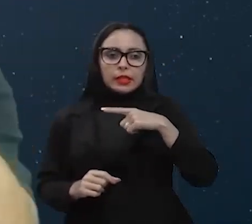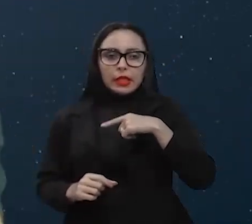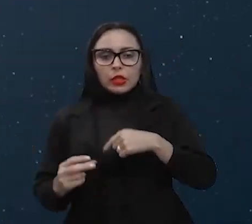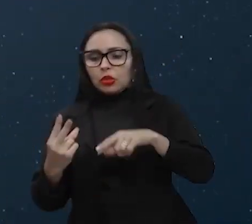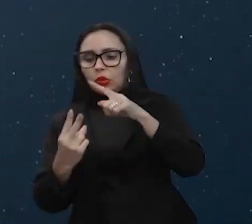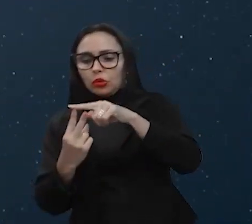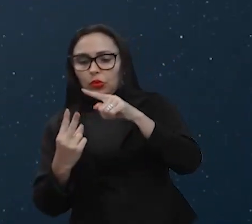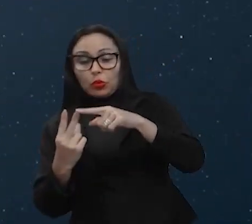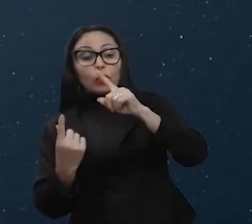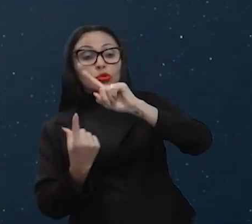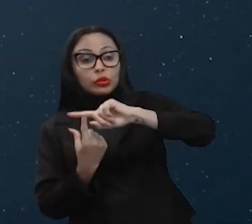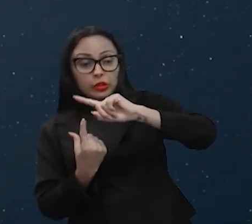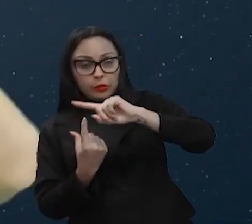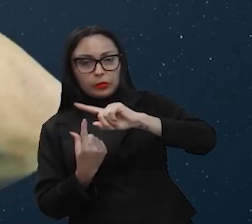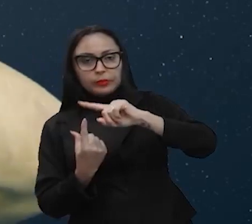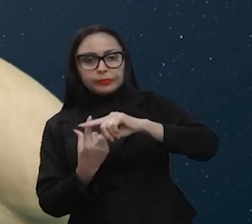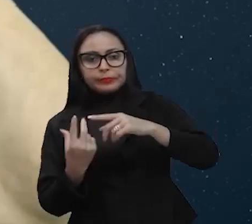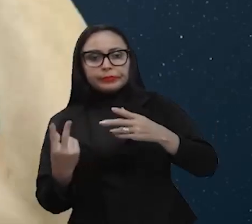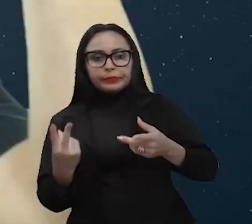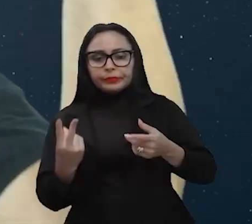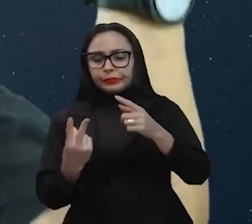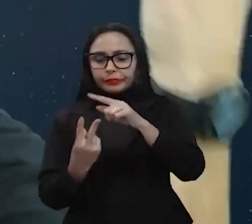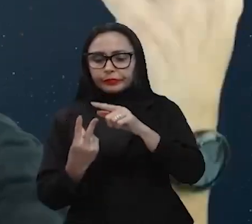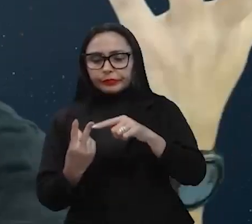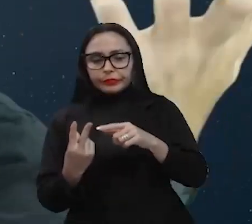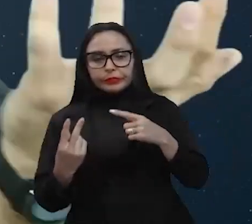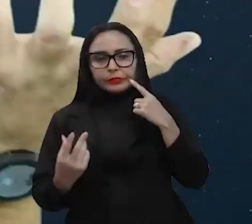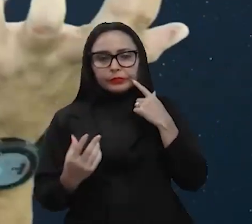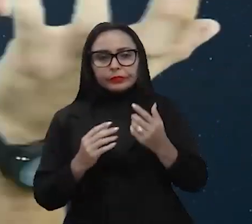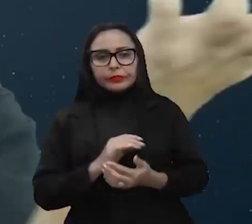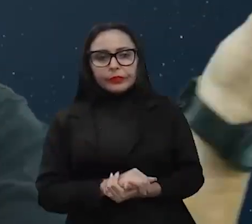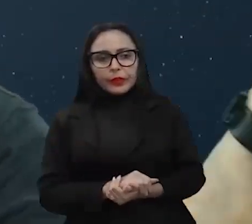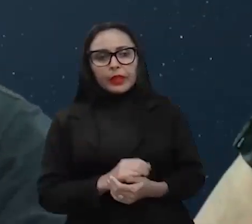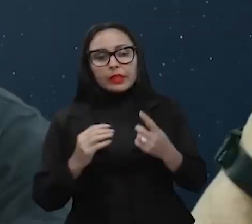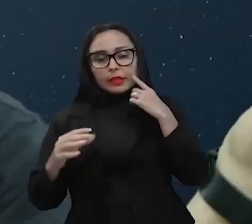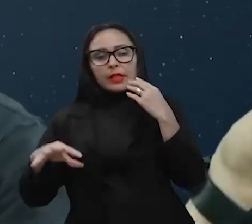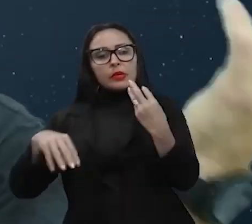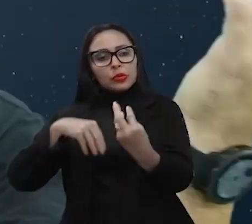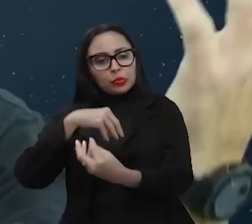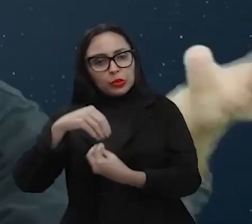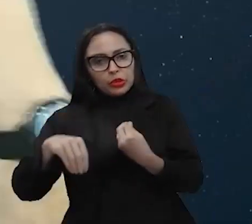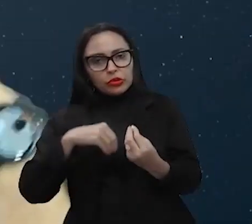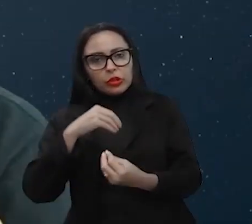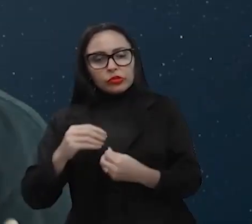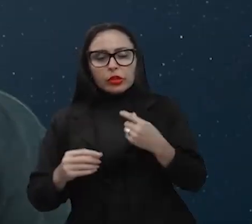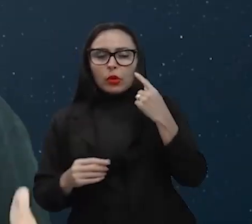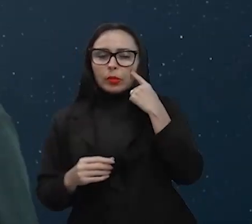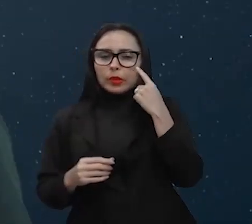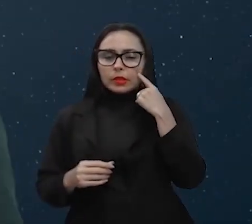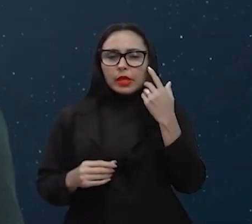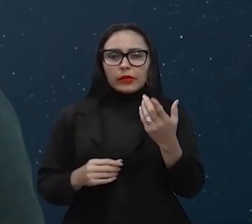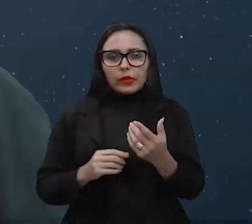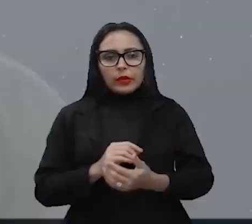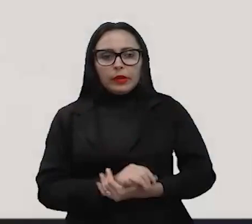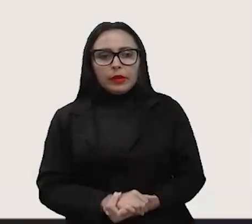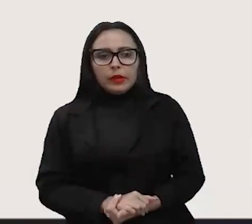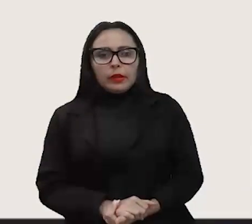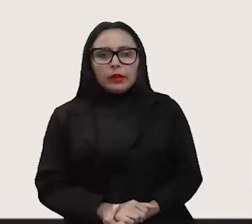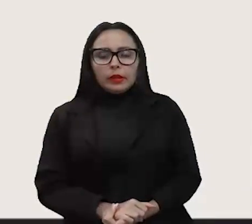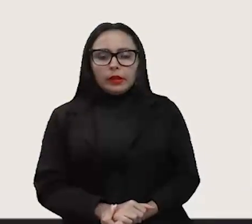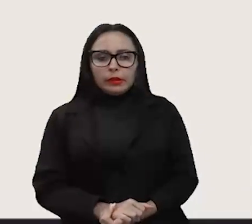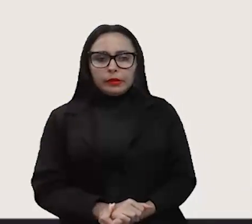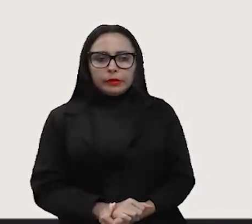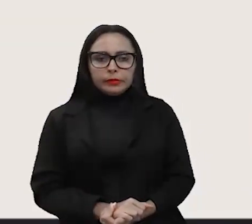maioria, mas a gente também vai ter glândulas mistas. Aí nas glândulas mistas, a gente só observa a parte endo, beleza? Traz pra mim, Betão. Aí